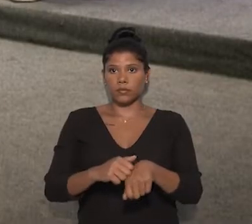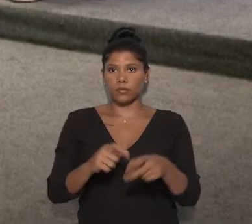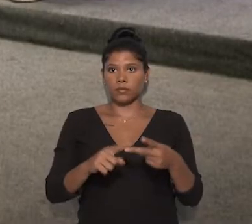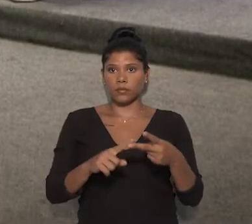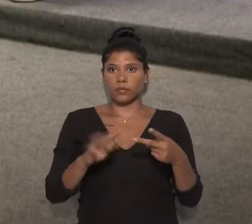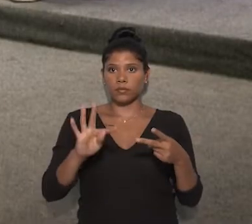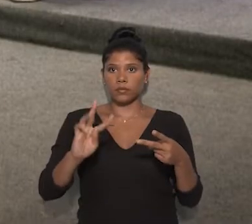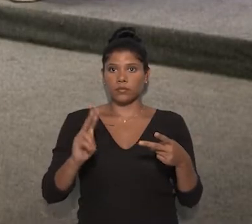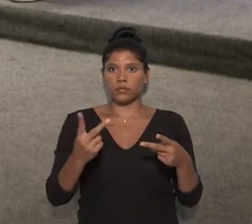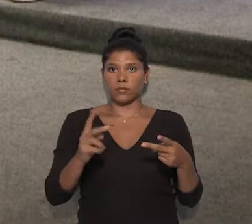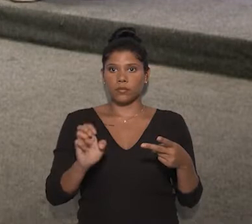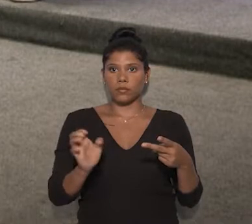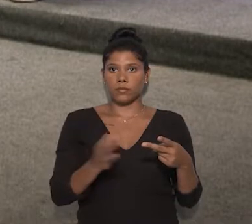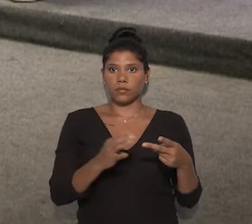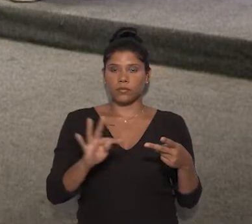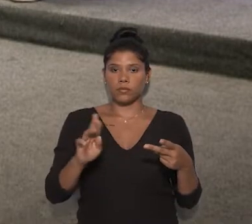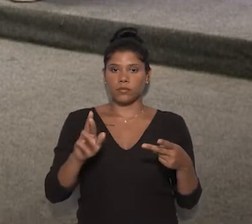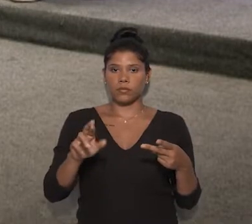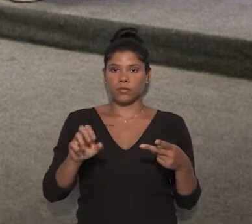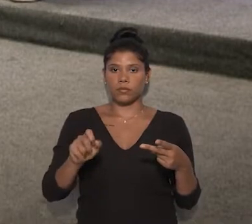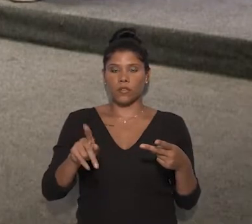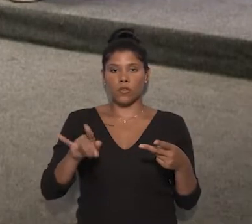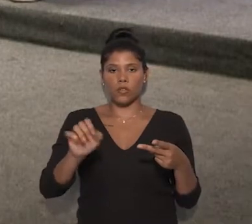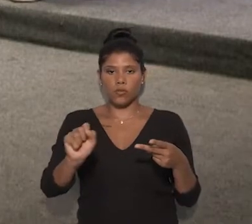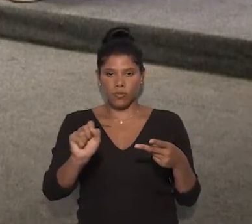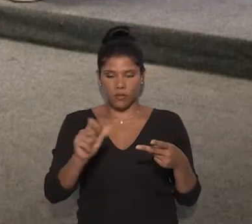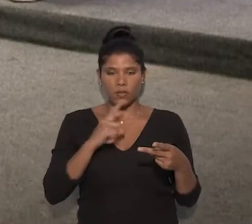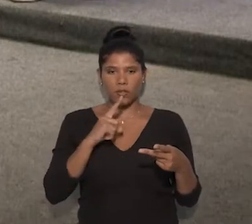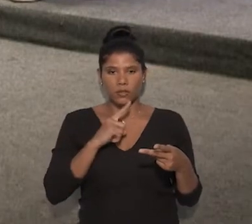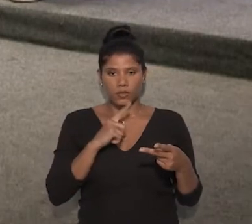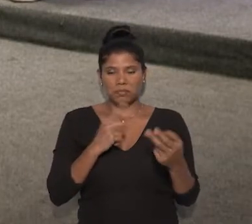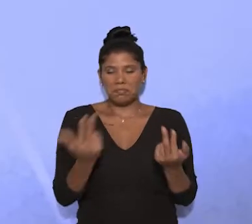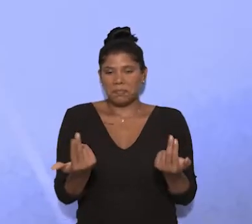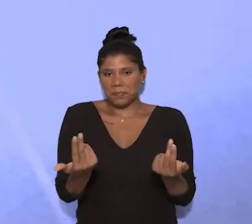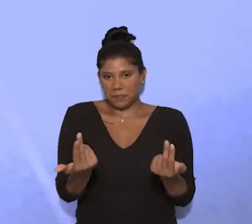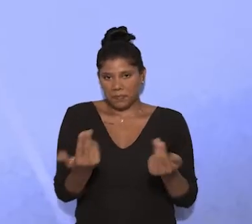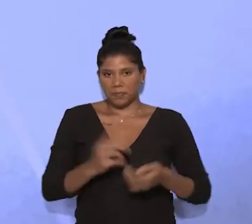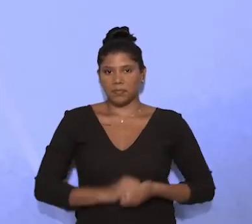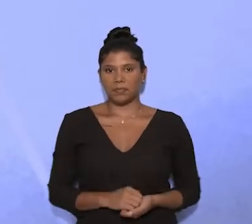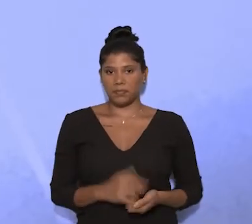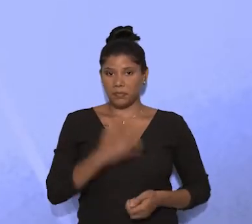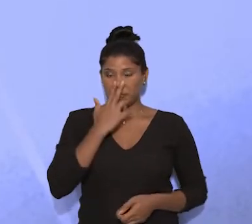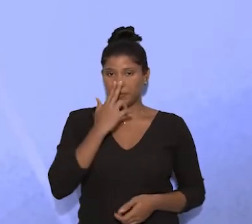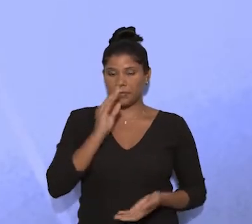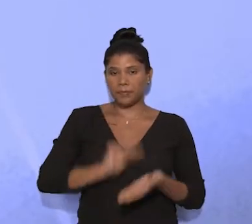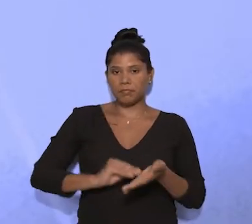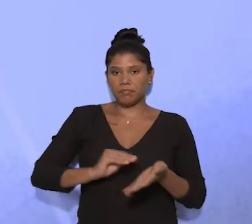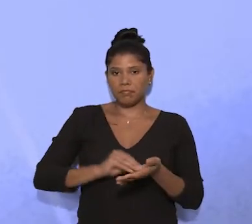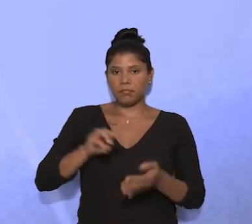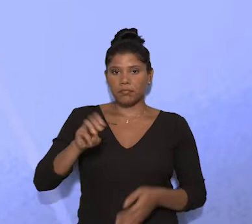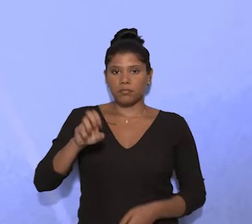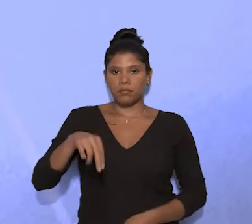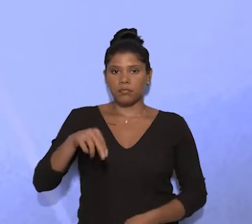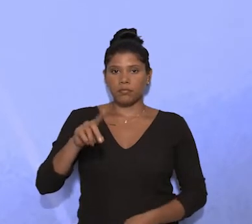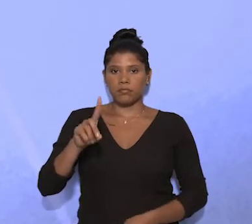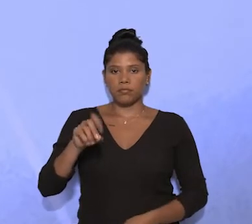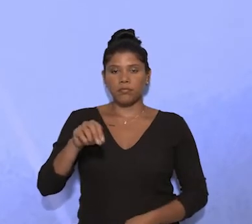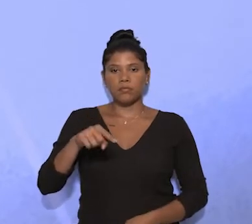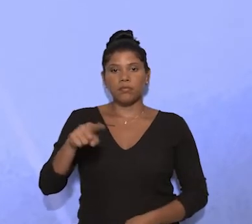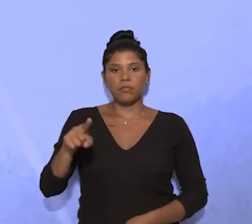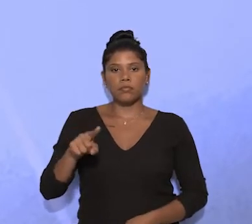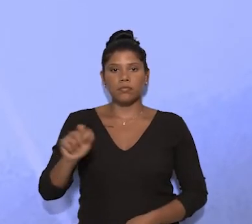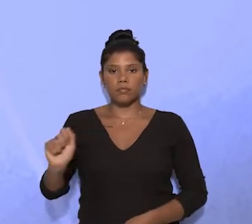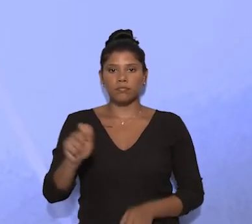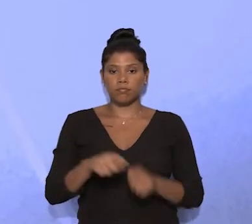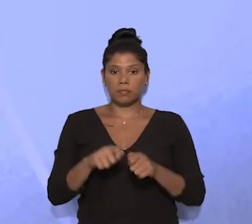também. Totalmente, achei que a atuação foi bem apagada no retorno. Muito apagada. Então ele praticamente não apareceu com aquela luz brilhante que ele vinha